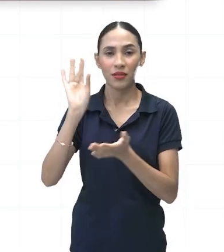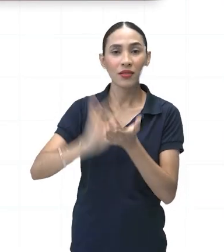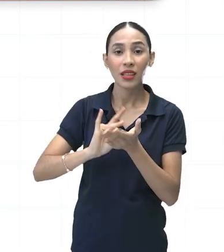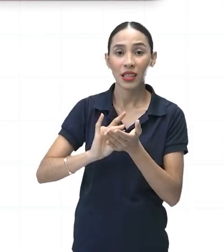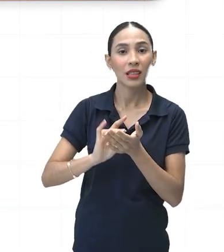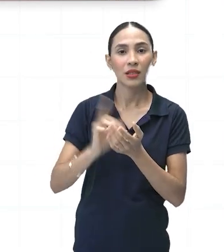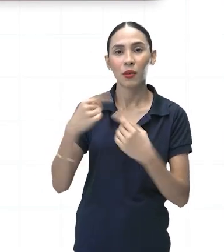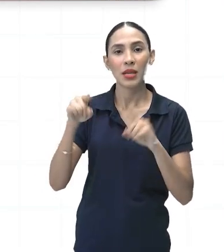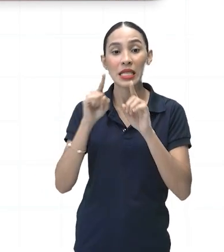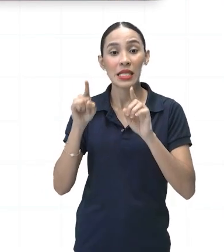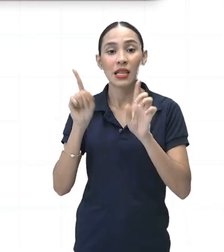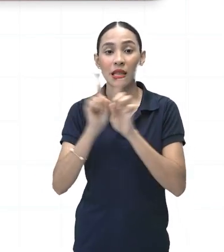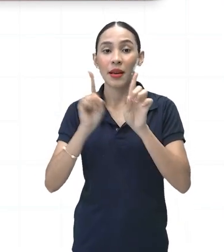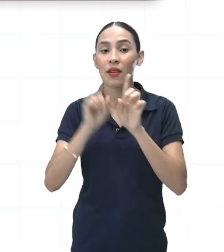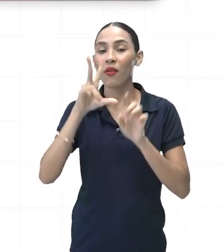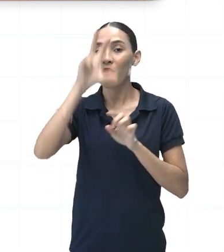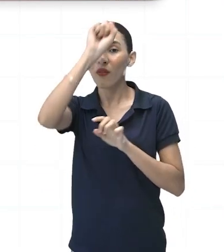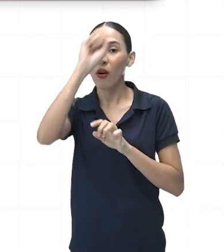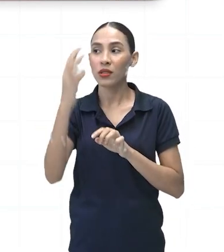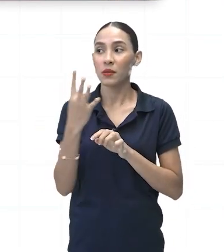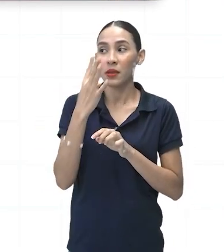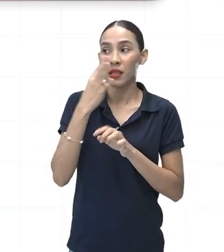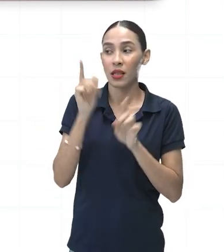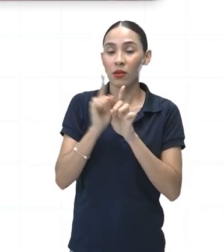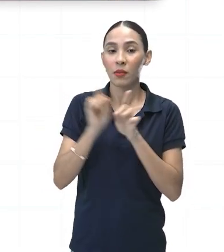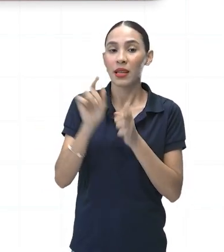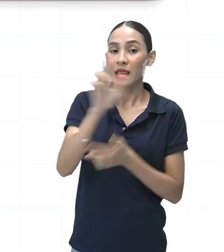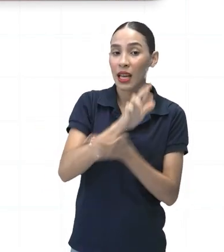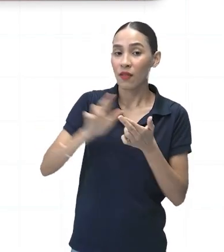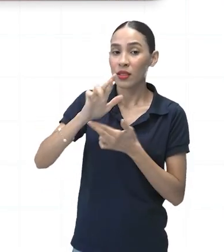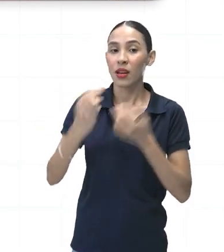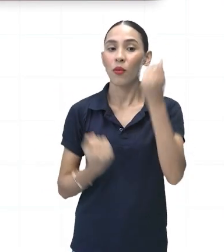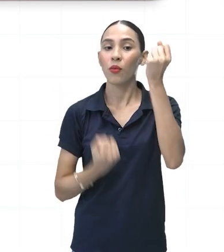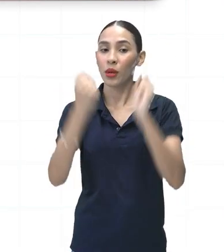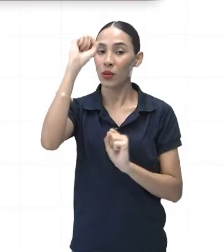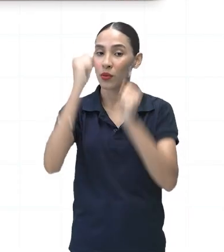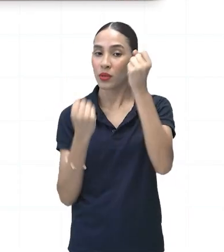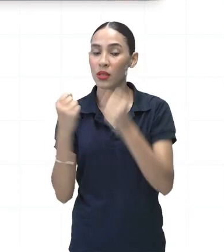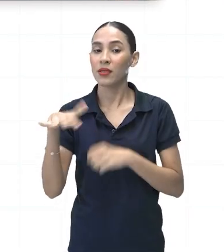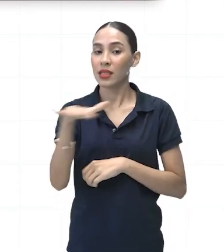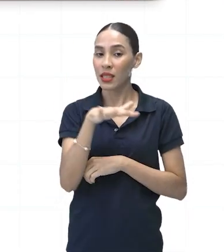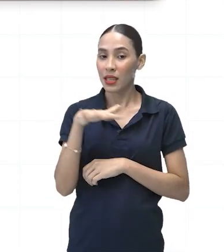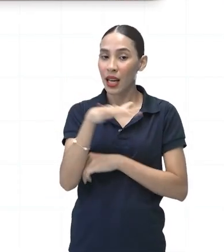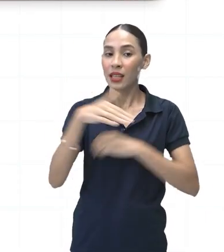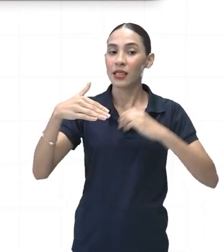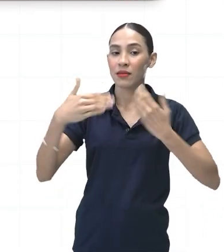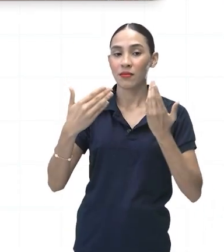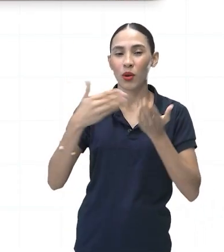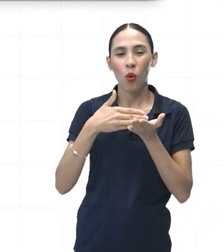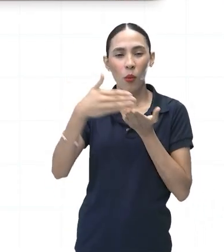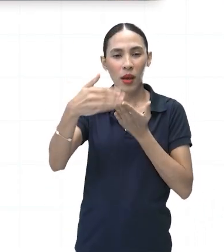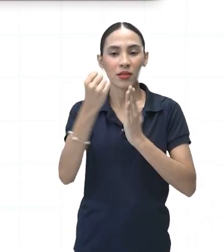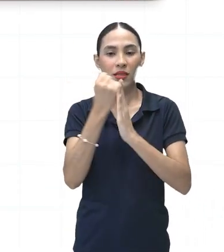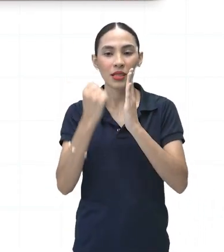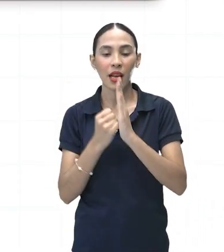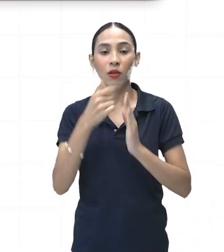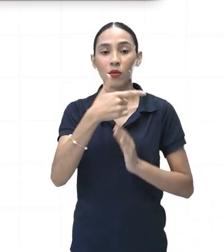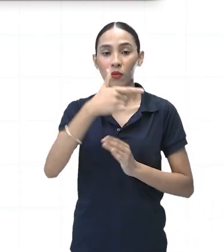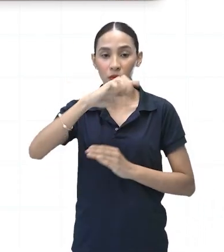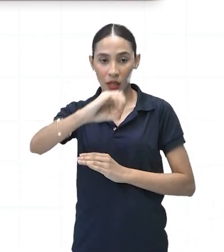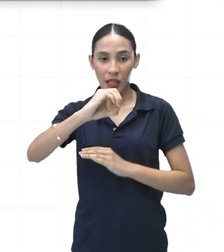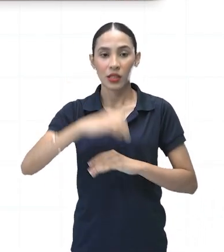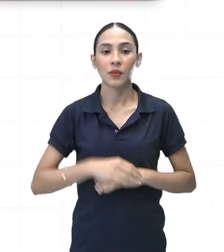realista. Forte inspiração na Revolução Industrial e em cenários urbanos no início do século